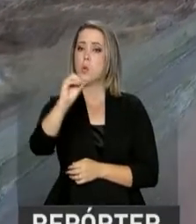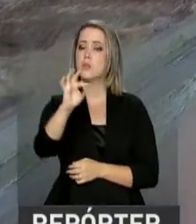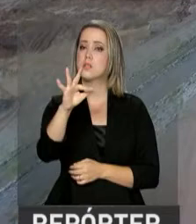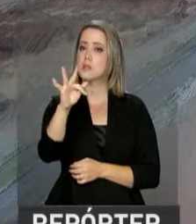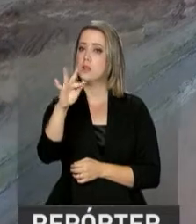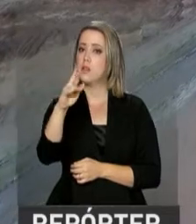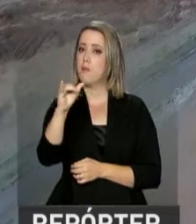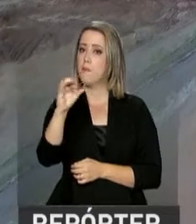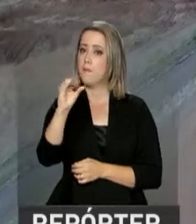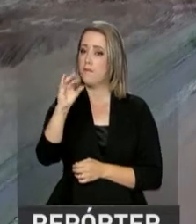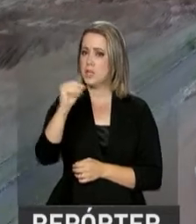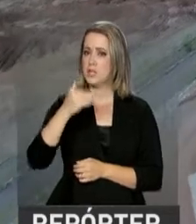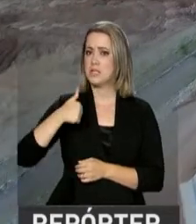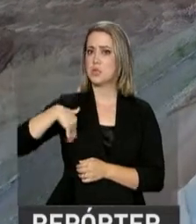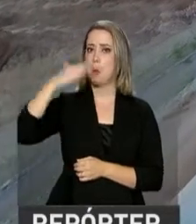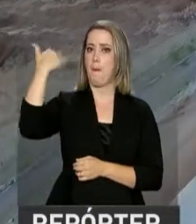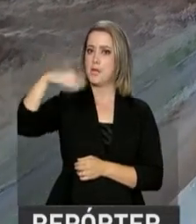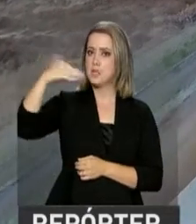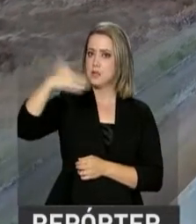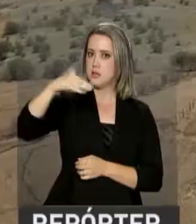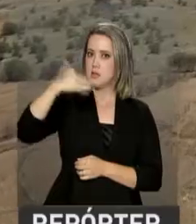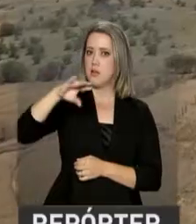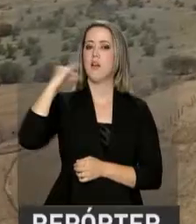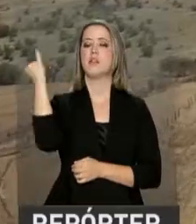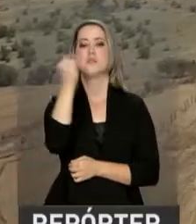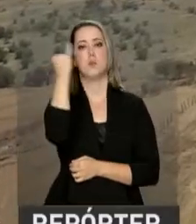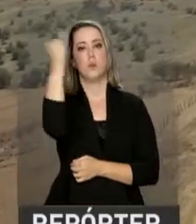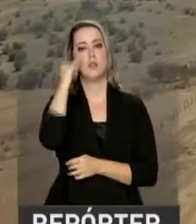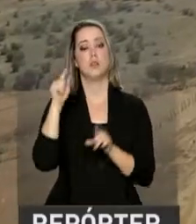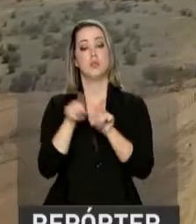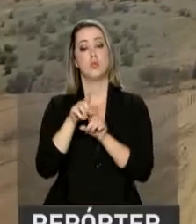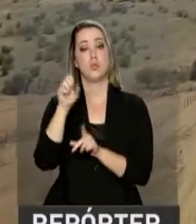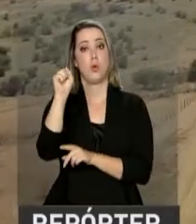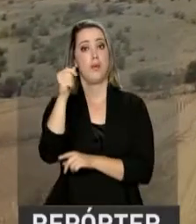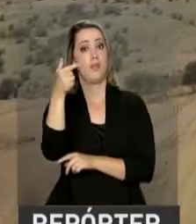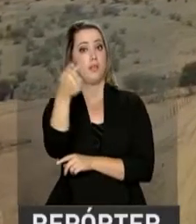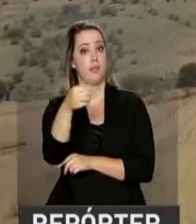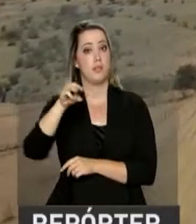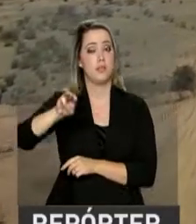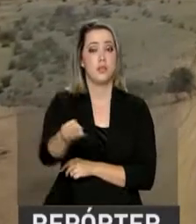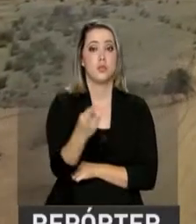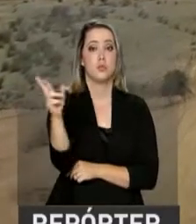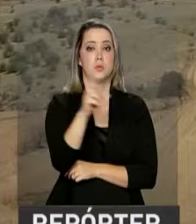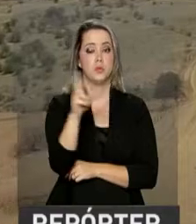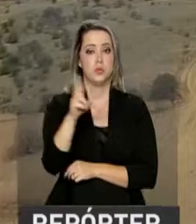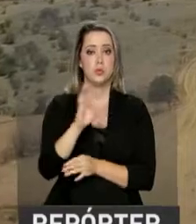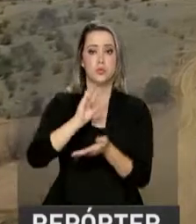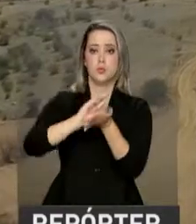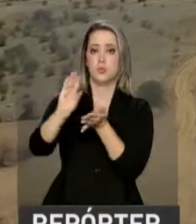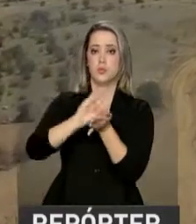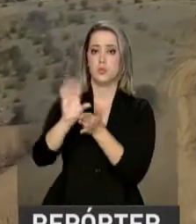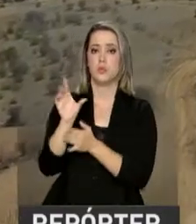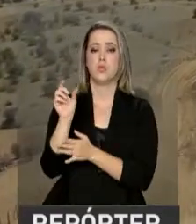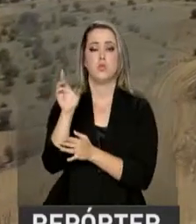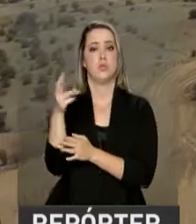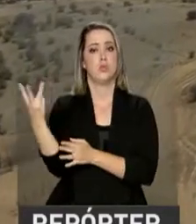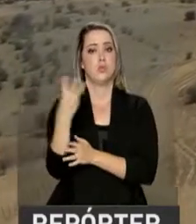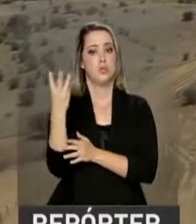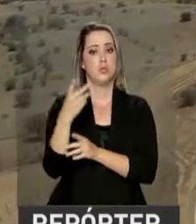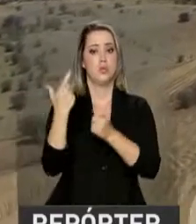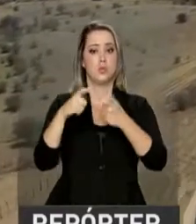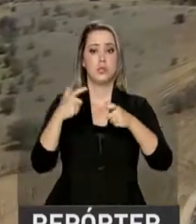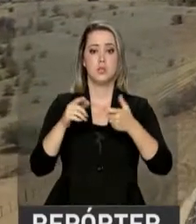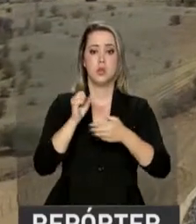uma obra mais cara, mas extremamente importante. Com 87 milhões de reais investidos pelo governo federal só na terceira estação